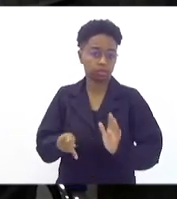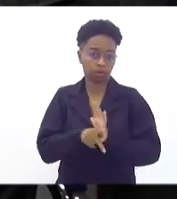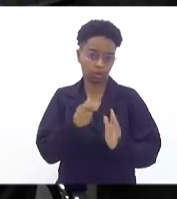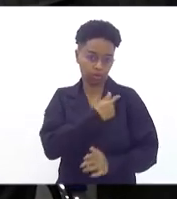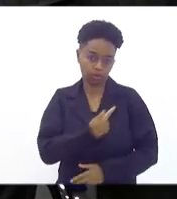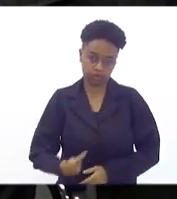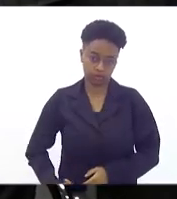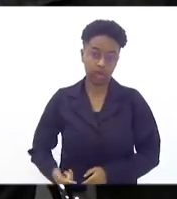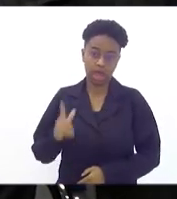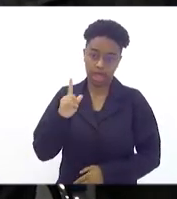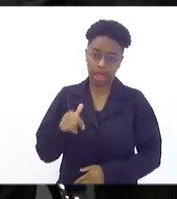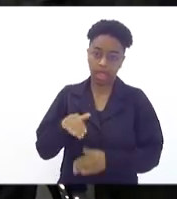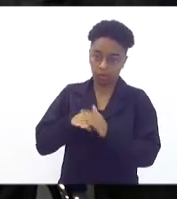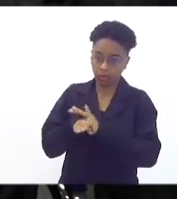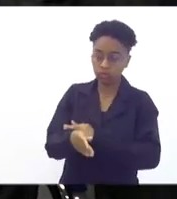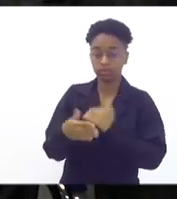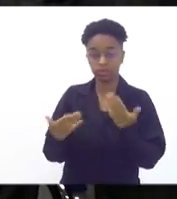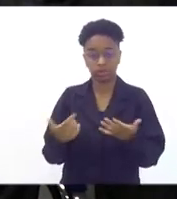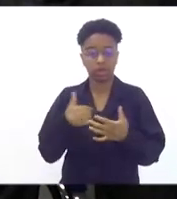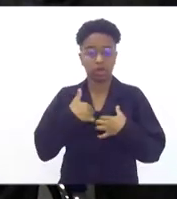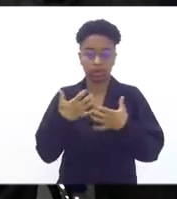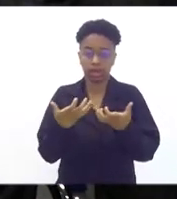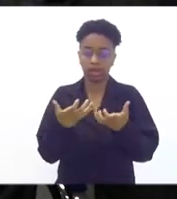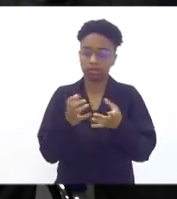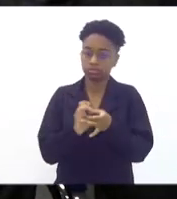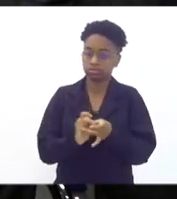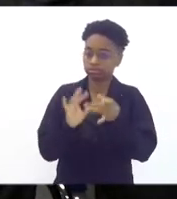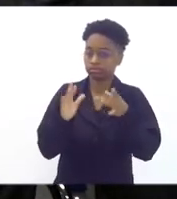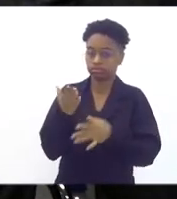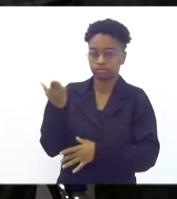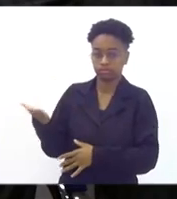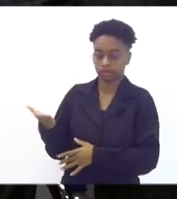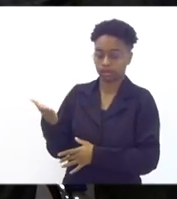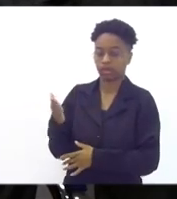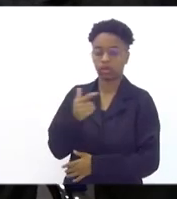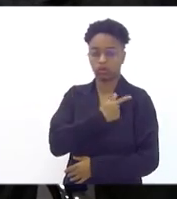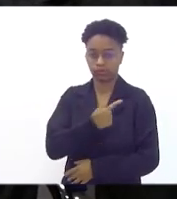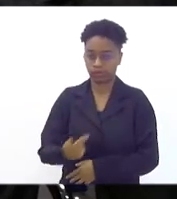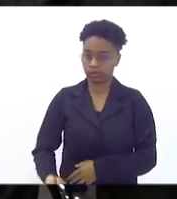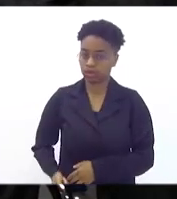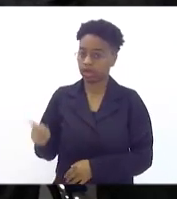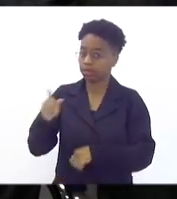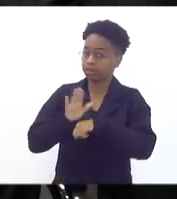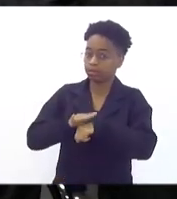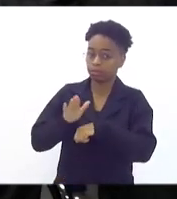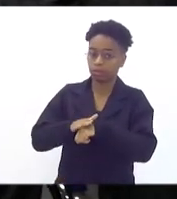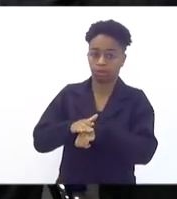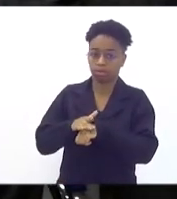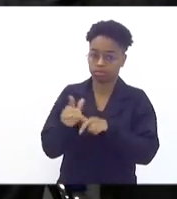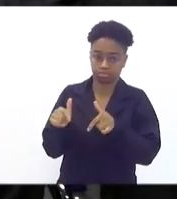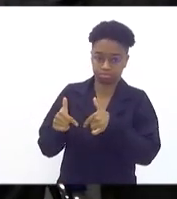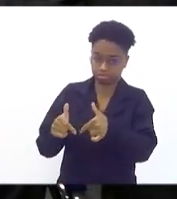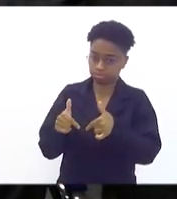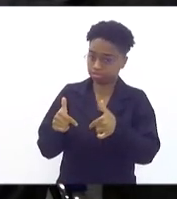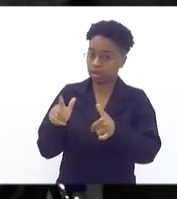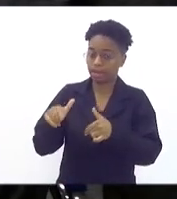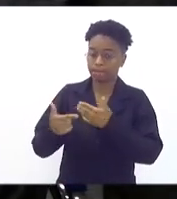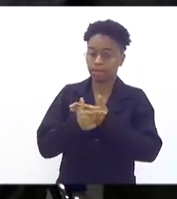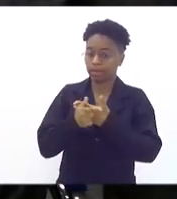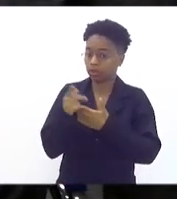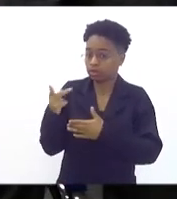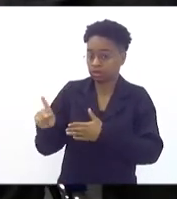é a prática então eu gostaria de ficar deixar a vontade o governador né Para que o governador Exerça o que sempre exerceu porque eu acho que também